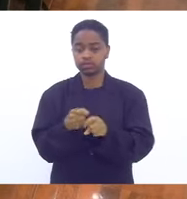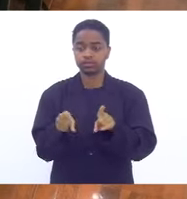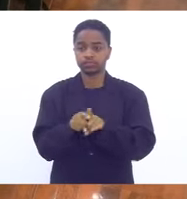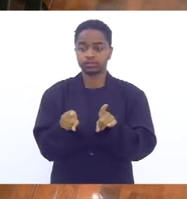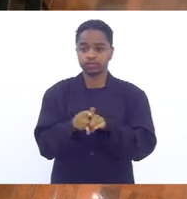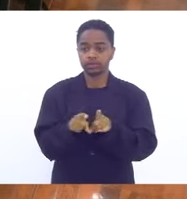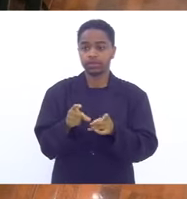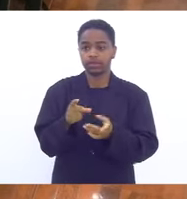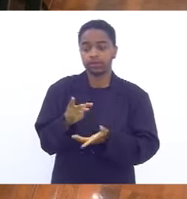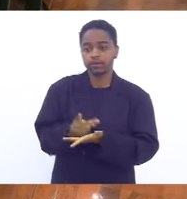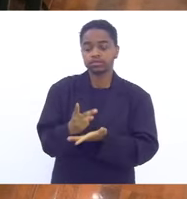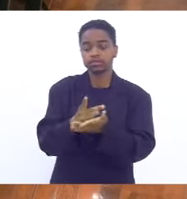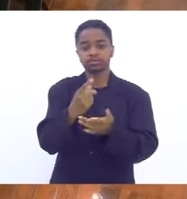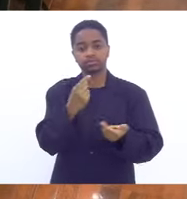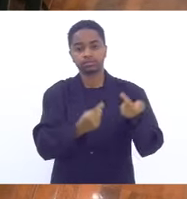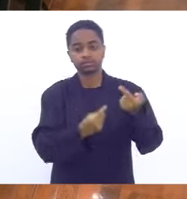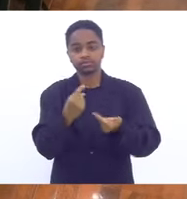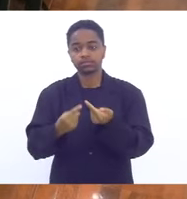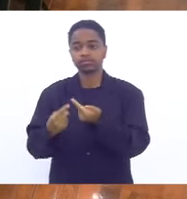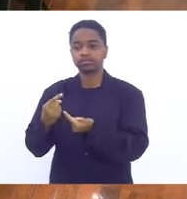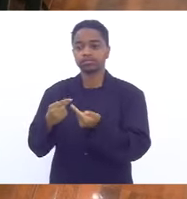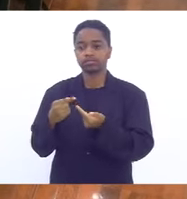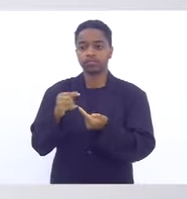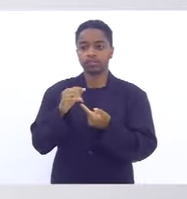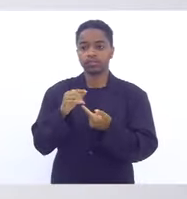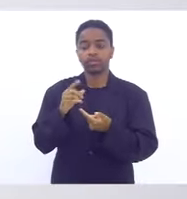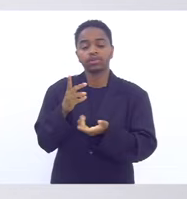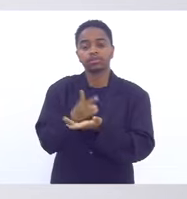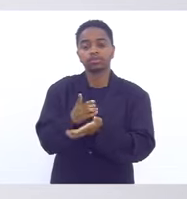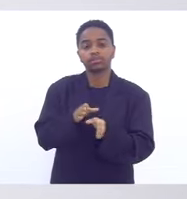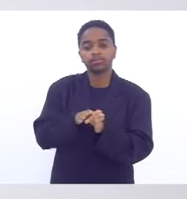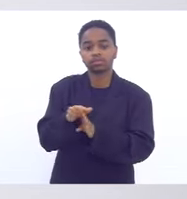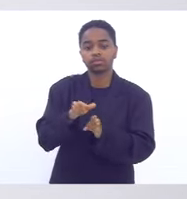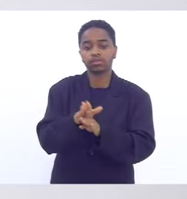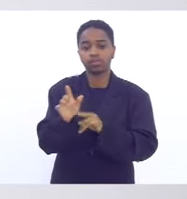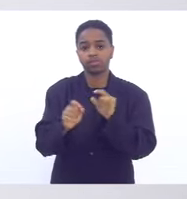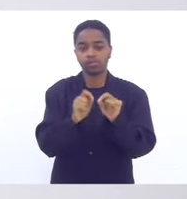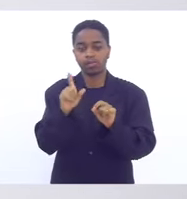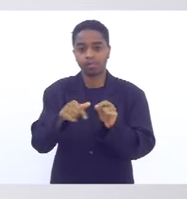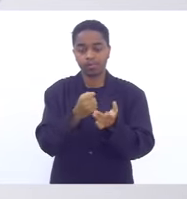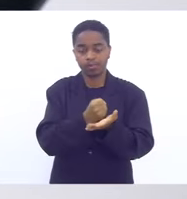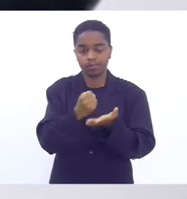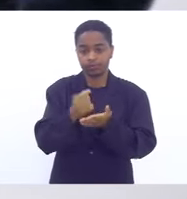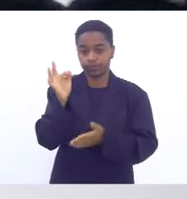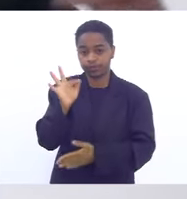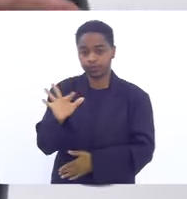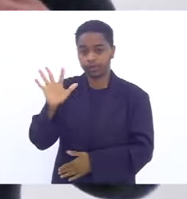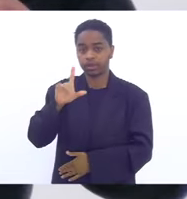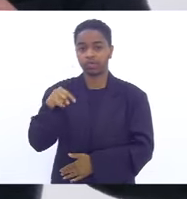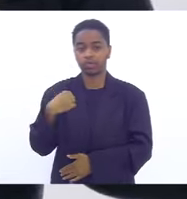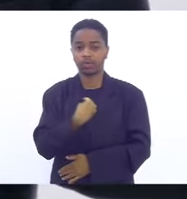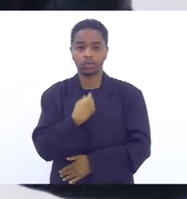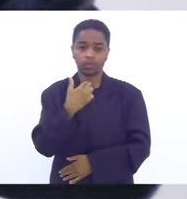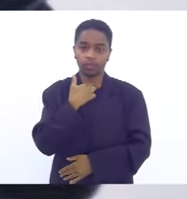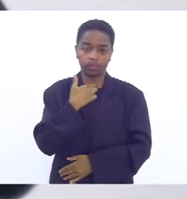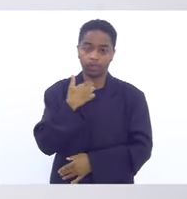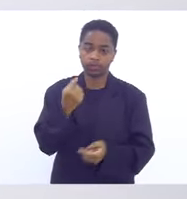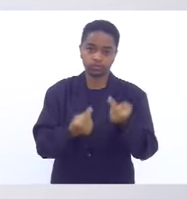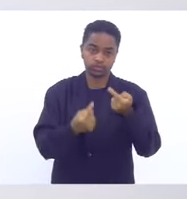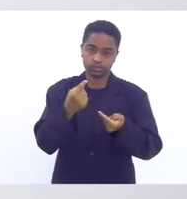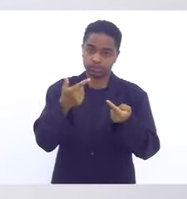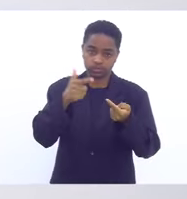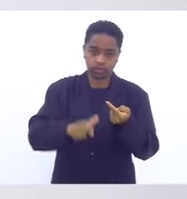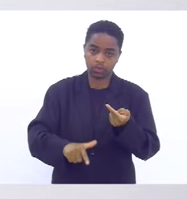tivemos nos nossos debates a seguinte orientação: não, isso é uma concessão federal, a gente só vai poder rediscutir